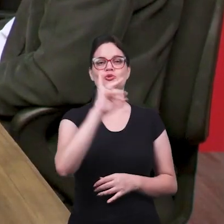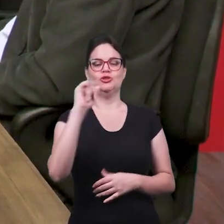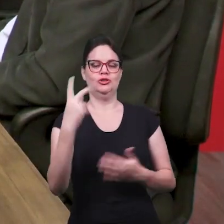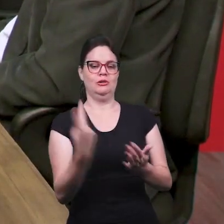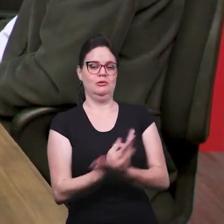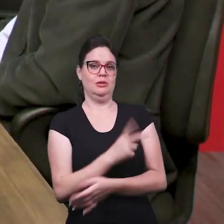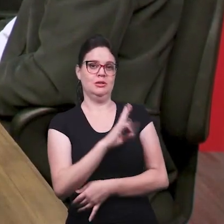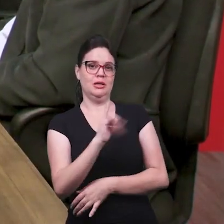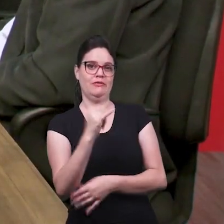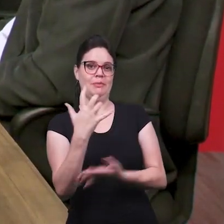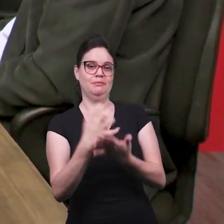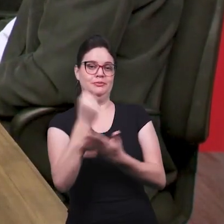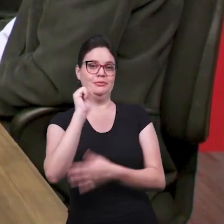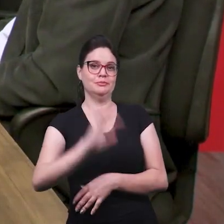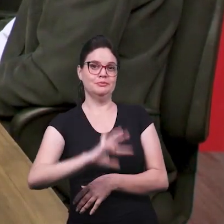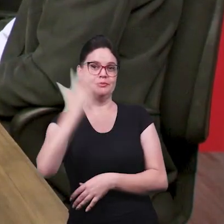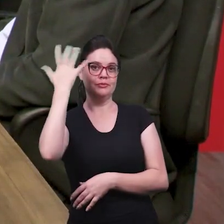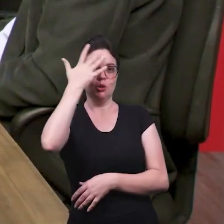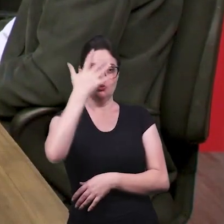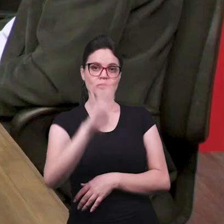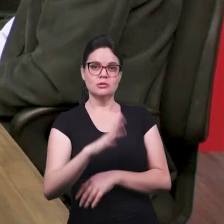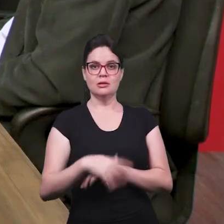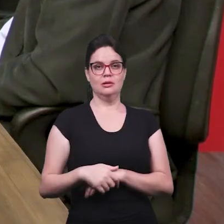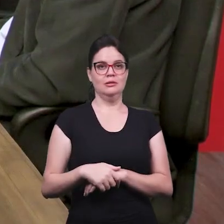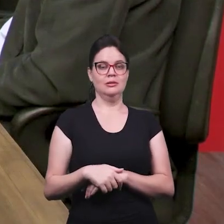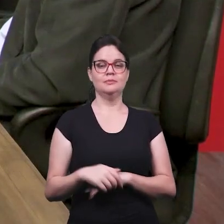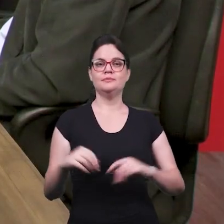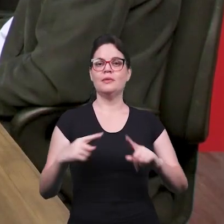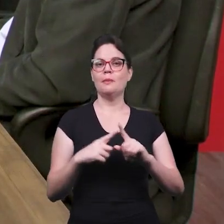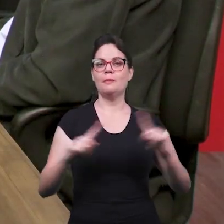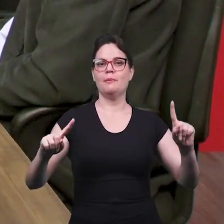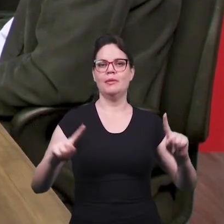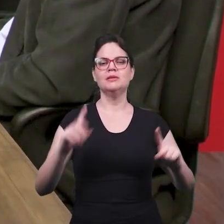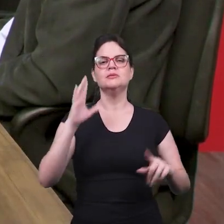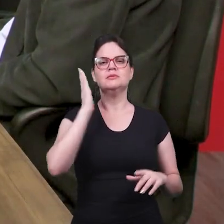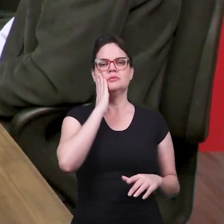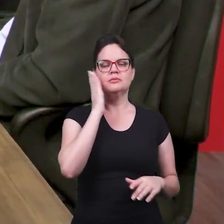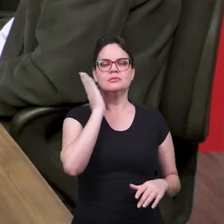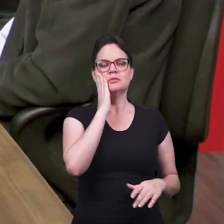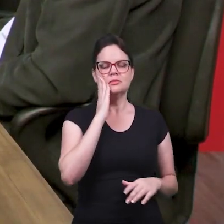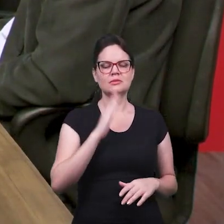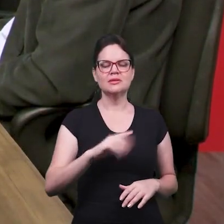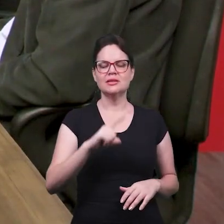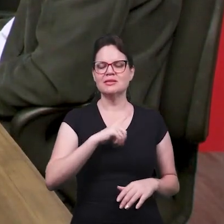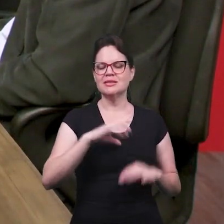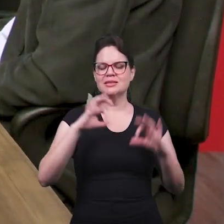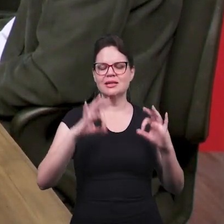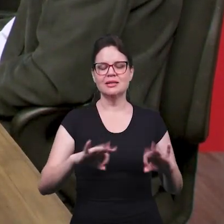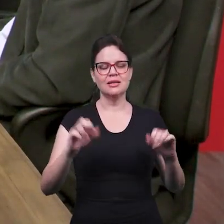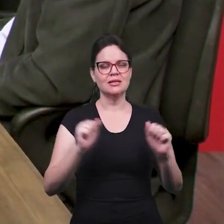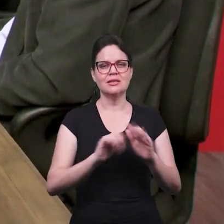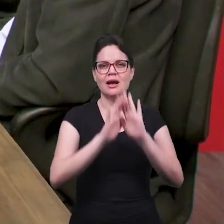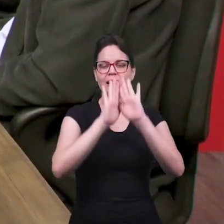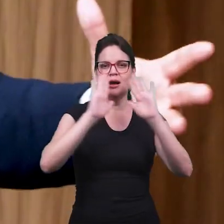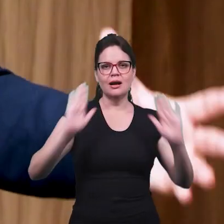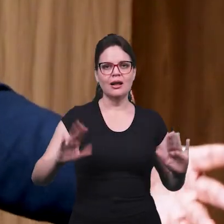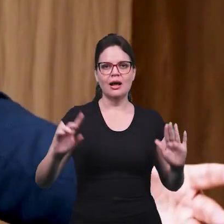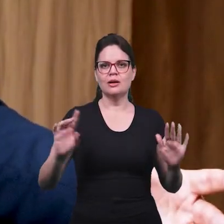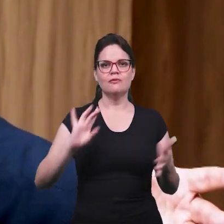o arrebatamento. Agora, a grande verdade proclamada, especialmente no Trombetas e Festas, é